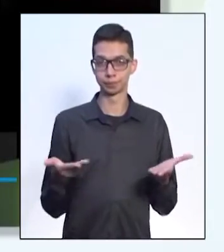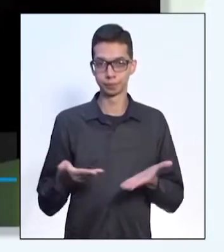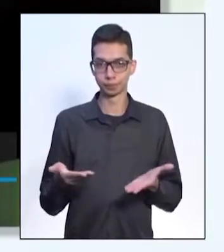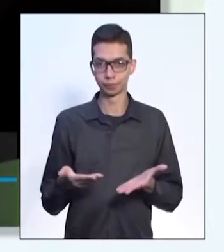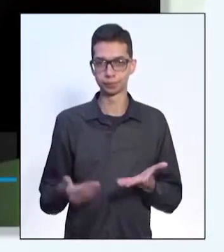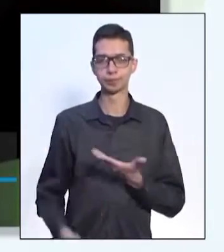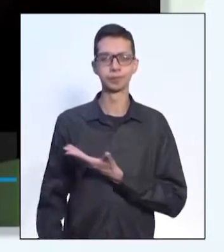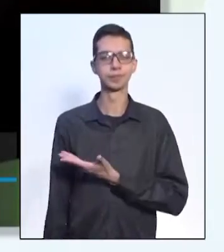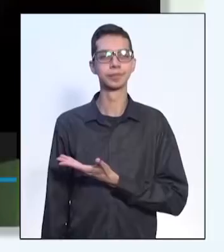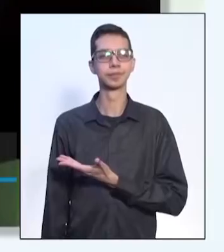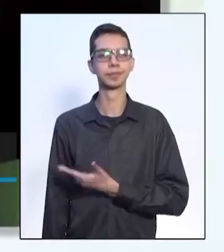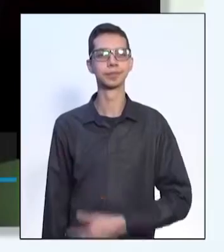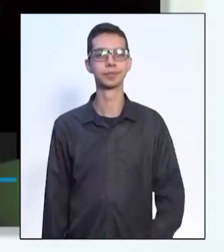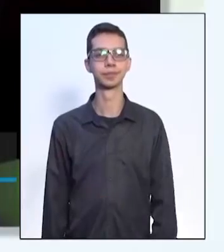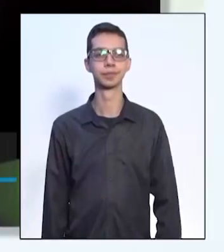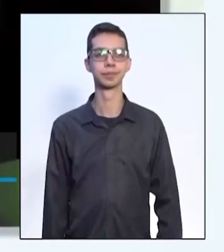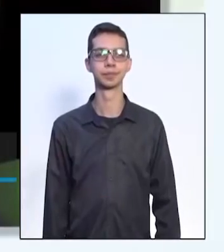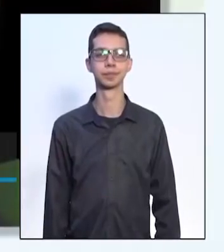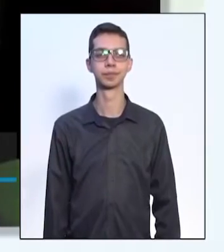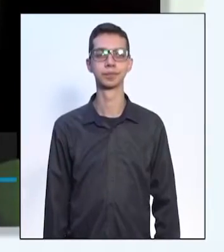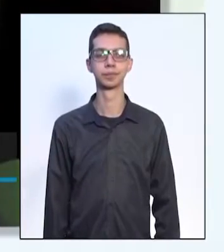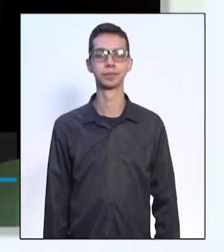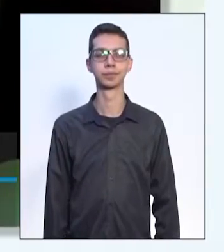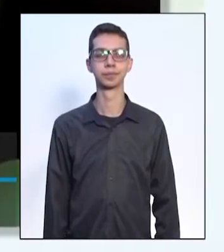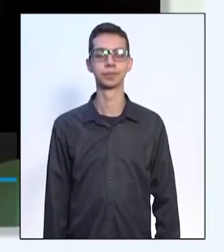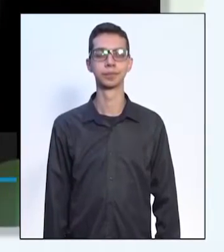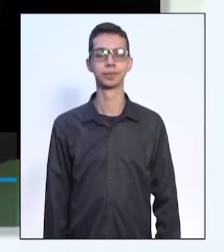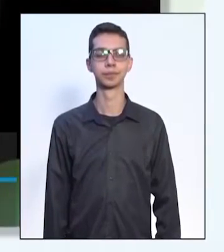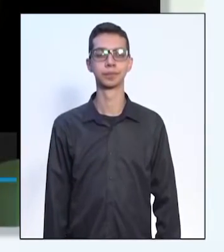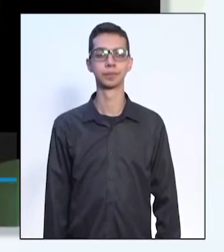Deixa eu só colocar a tesoura aqui para apoiar.